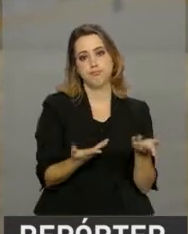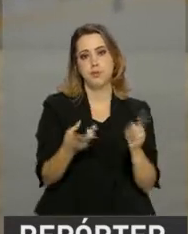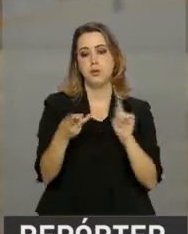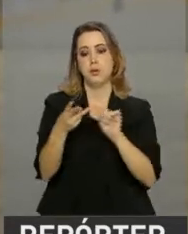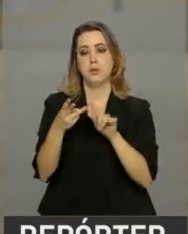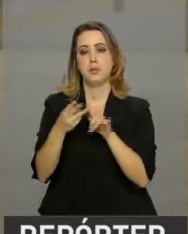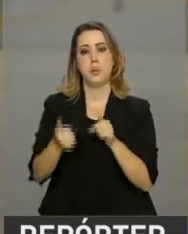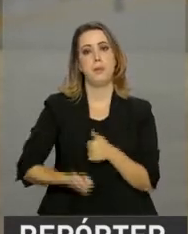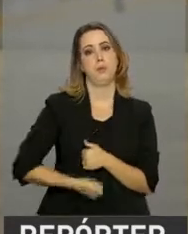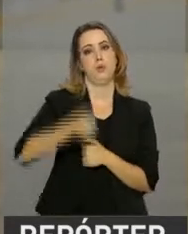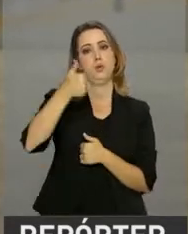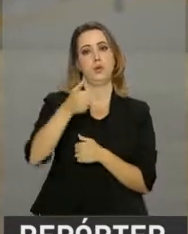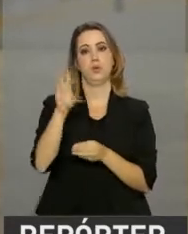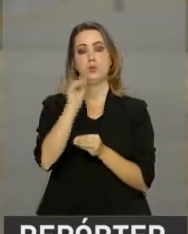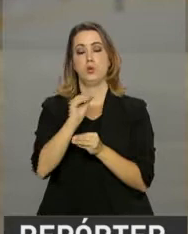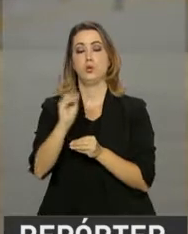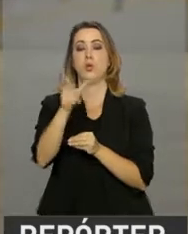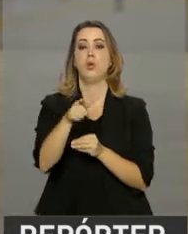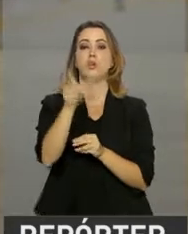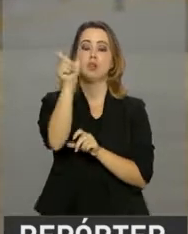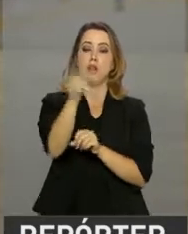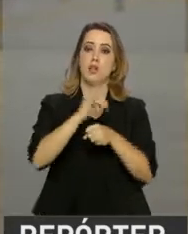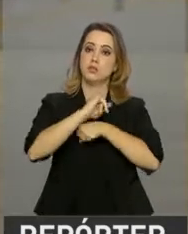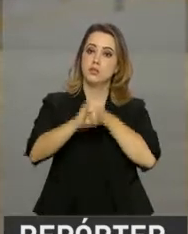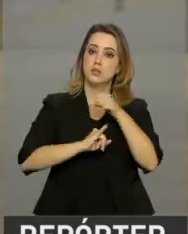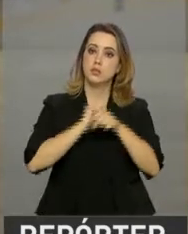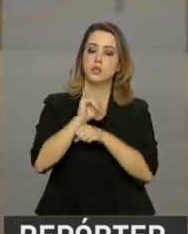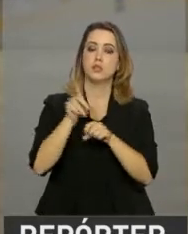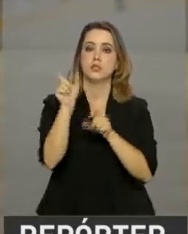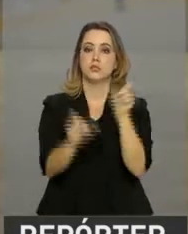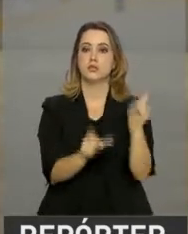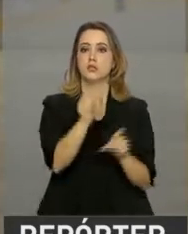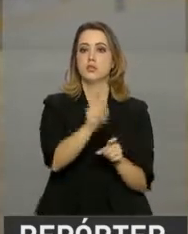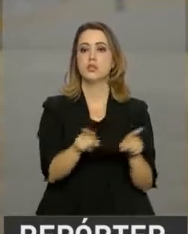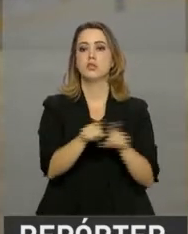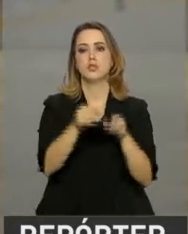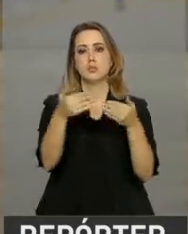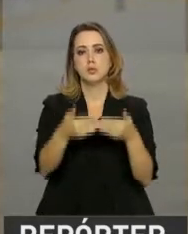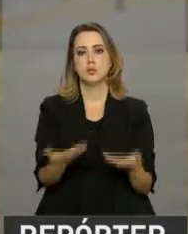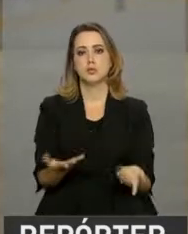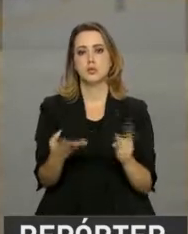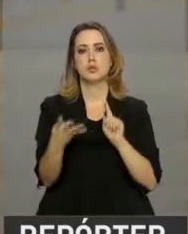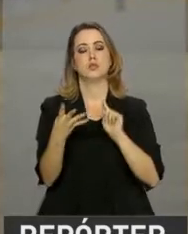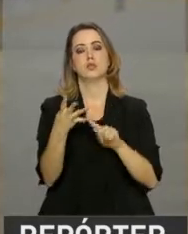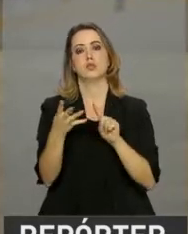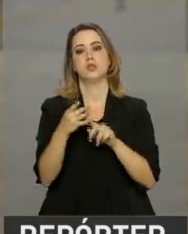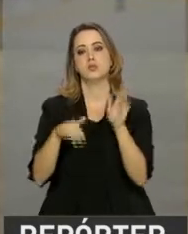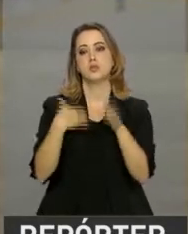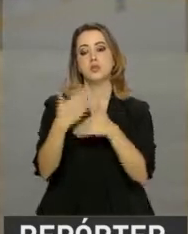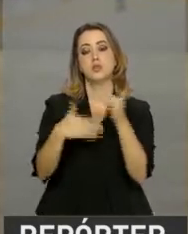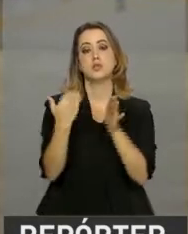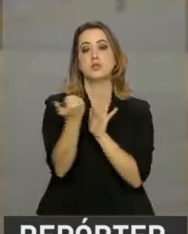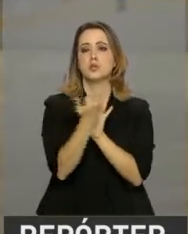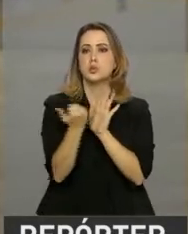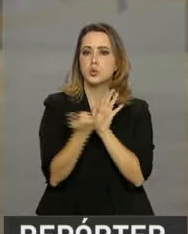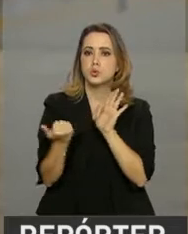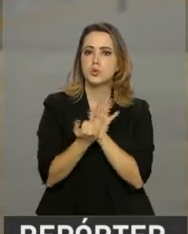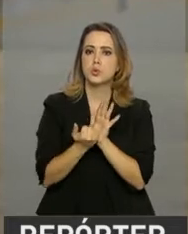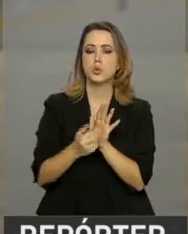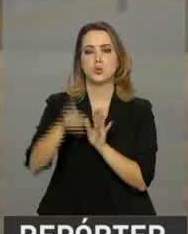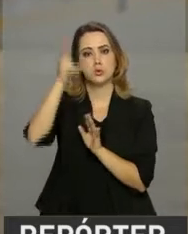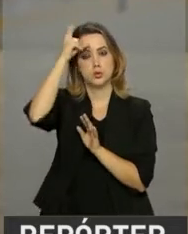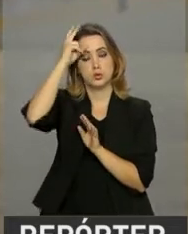e presencial de clientes e desenvolvimento de projetos culturais esportivos e de lazer nas comunidades